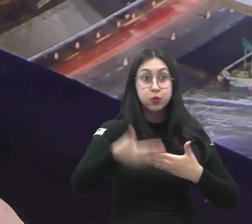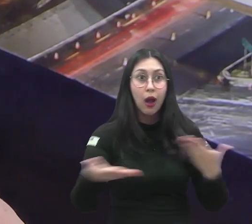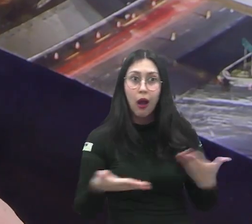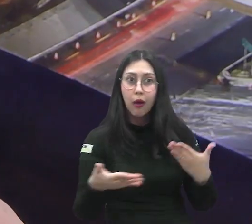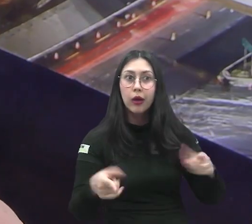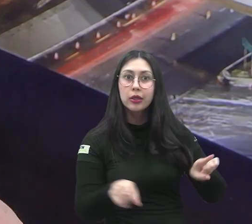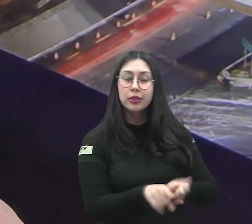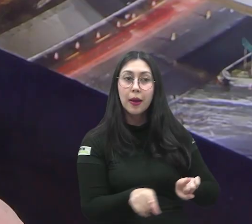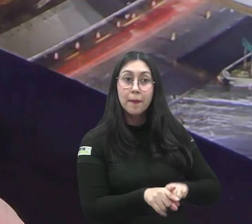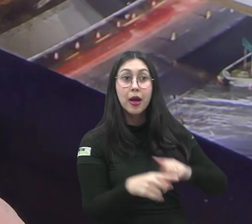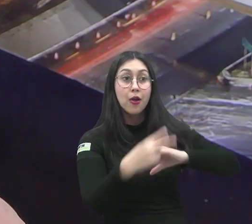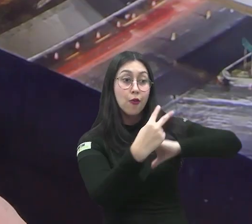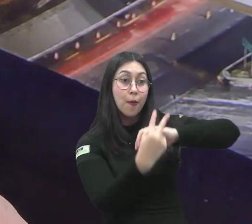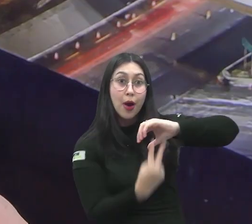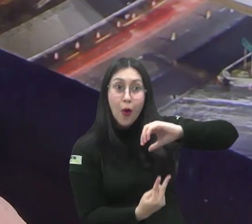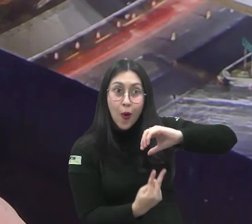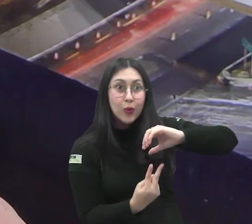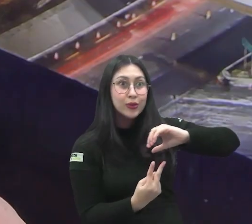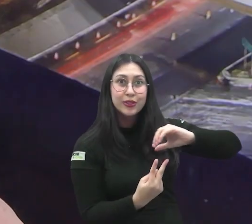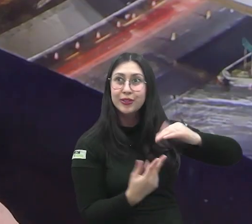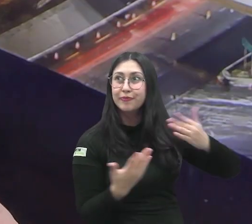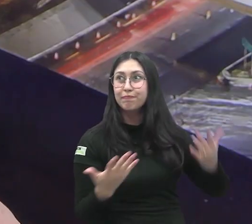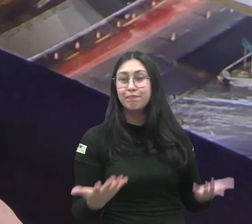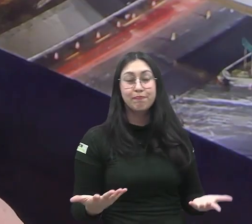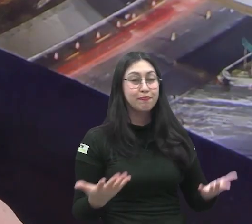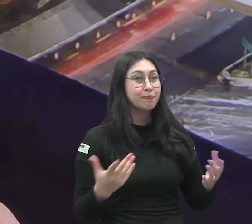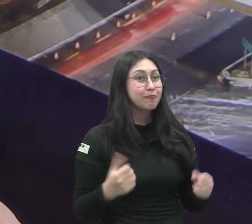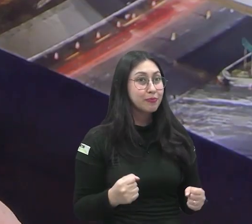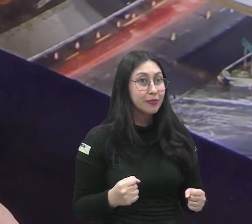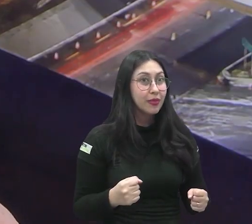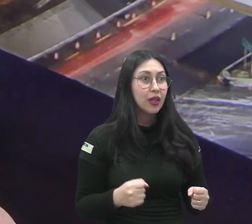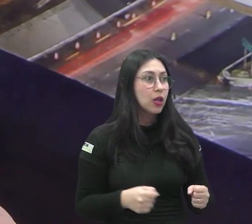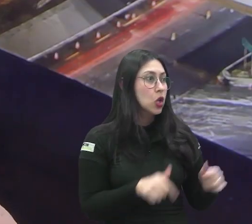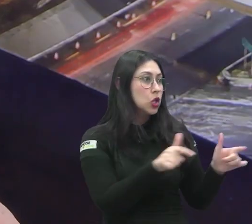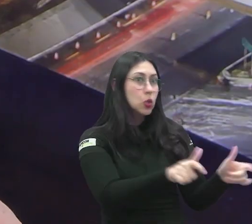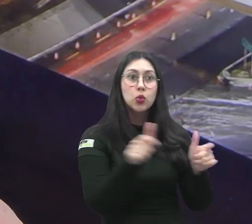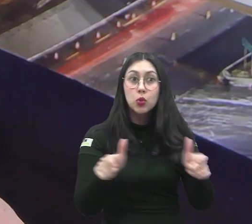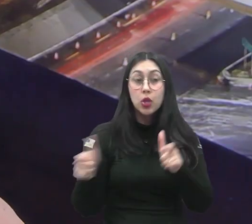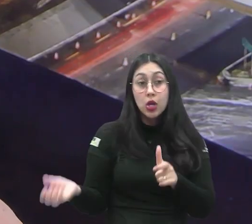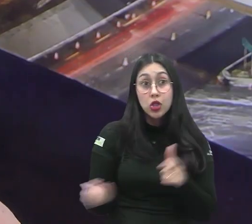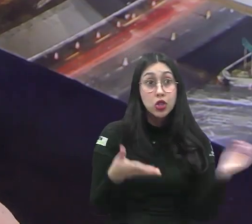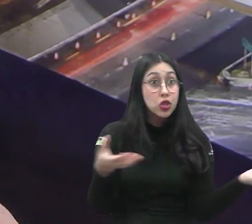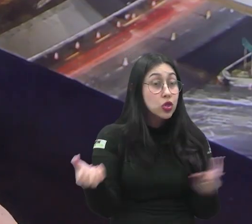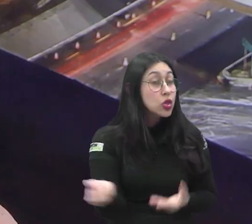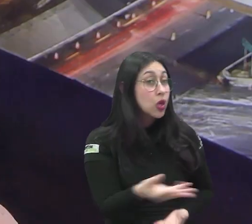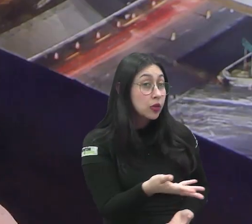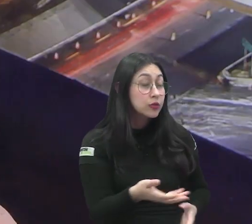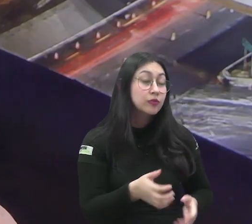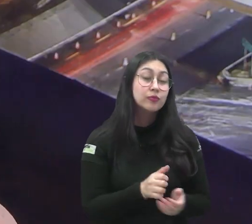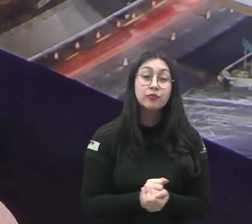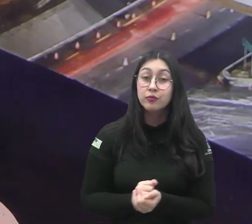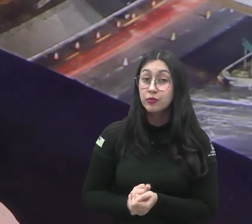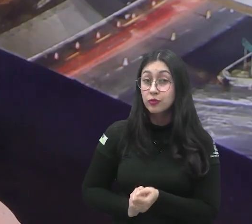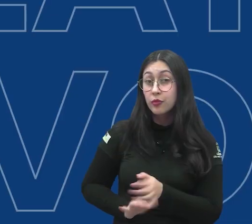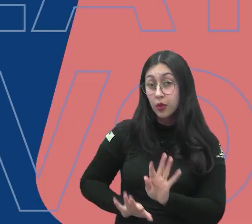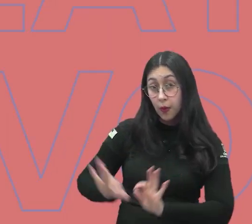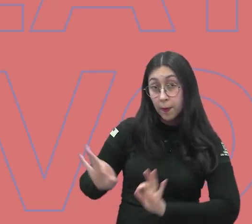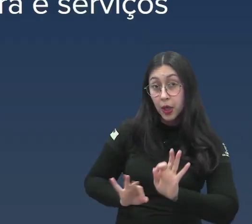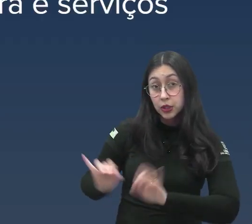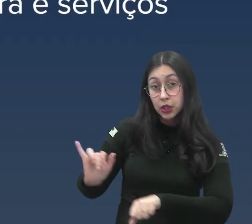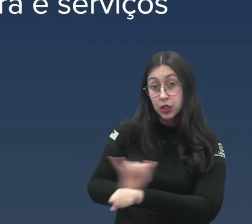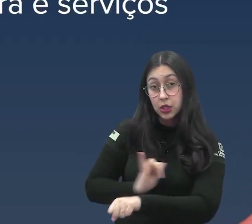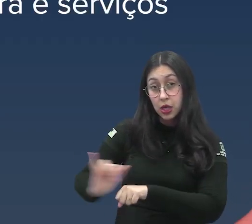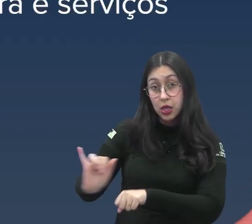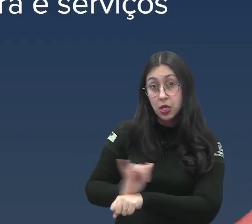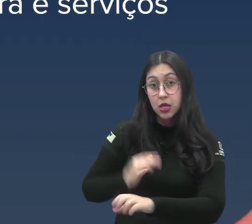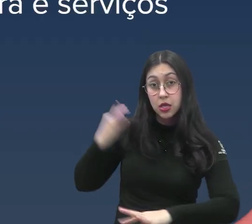temos aí com a arena multiuso na cidade, além de outros atrativos que cresceram. O